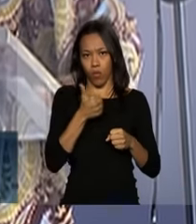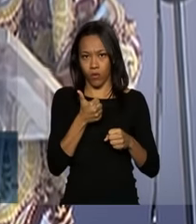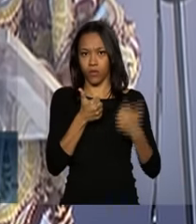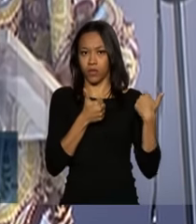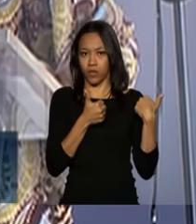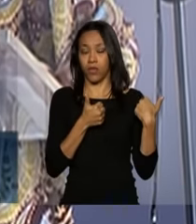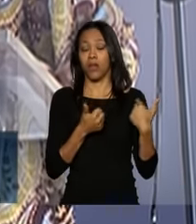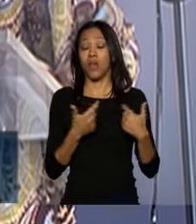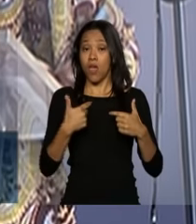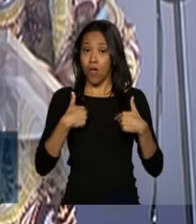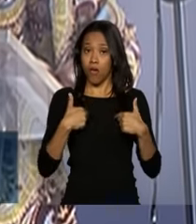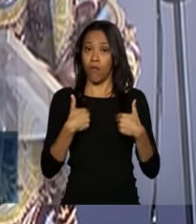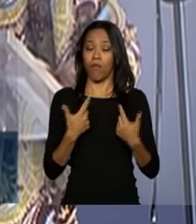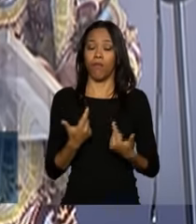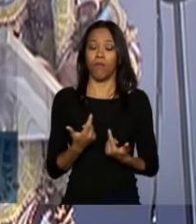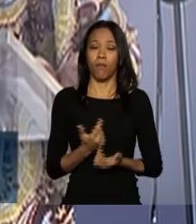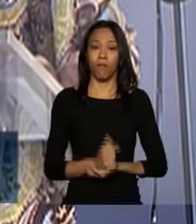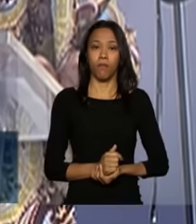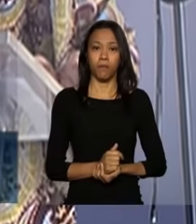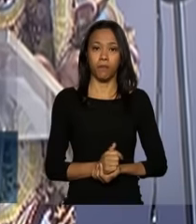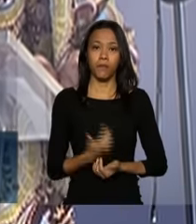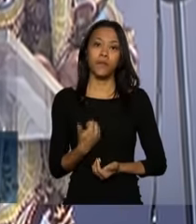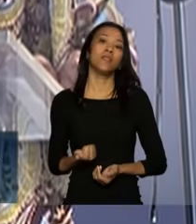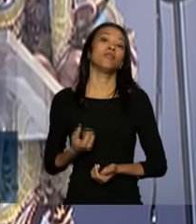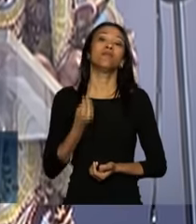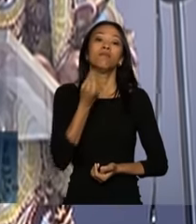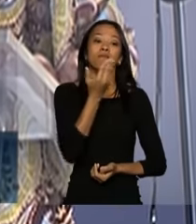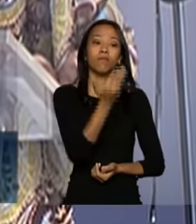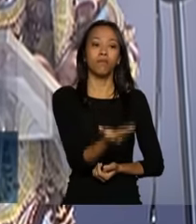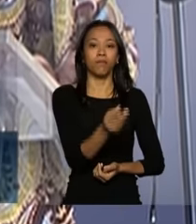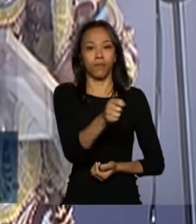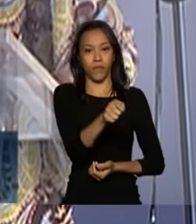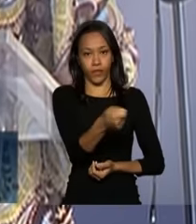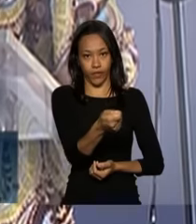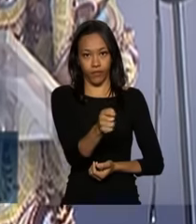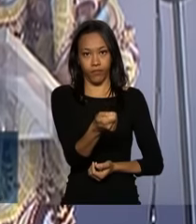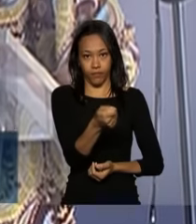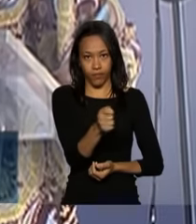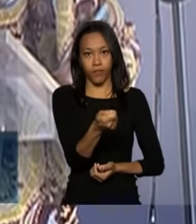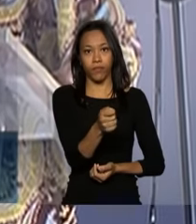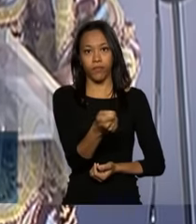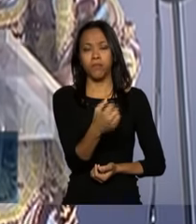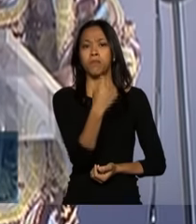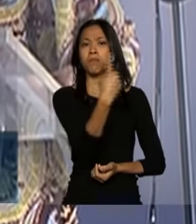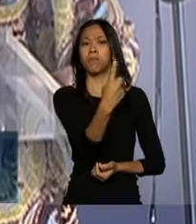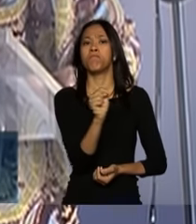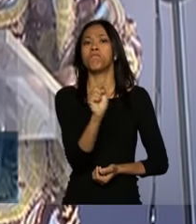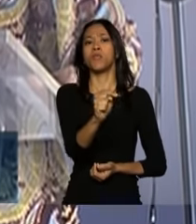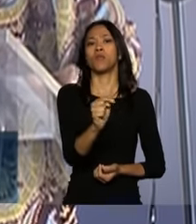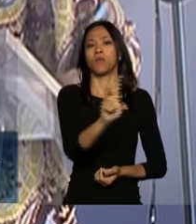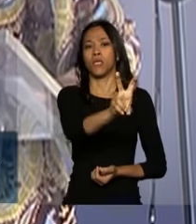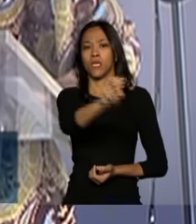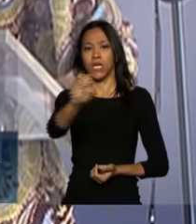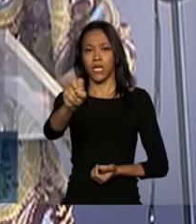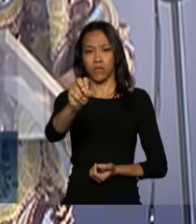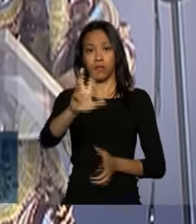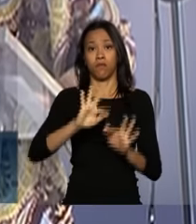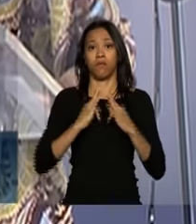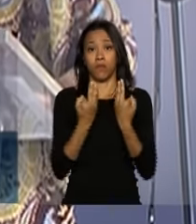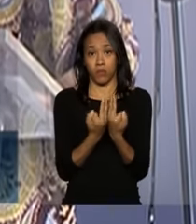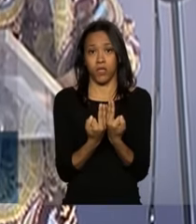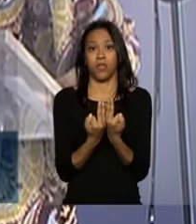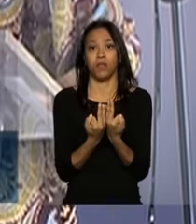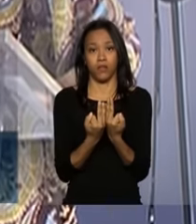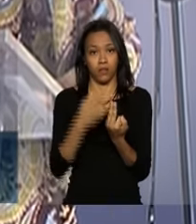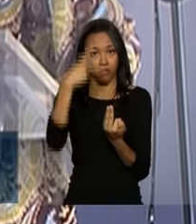eu entreguei as chaves para 1.500 famílias aqui